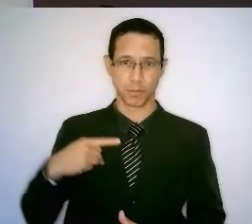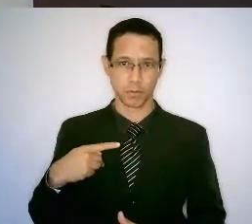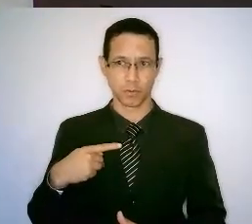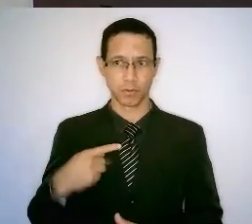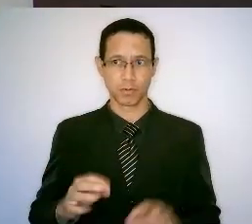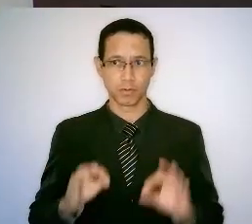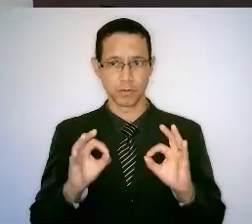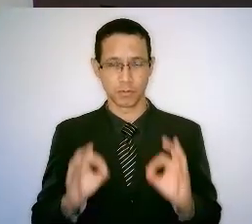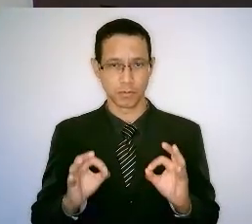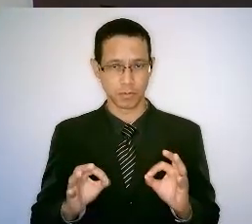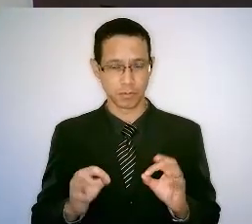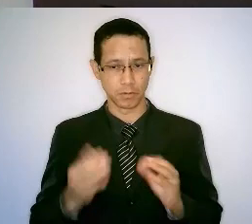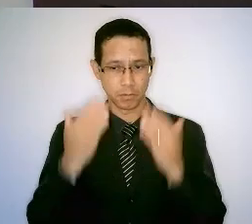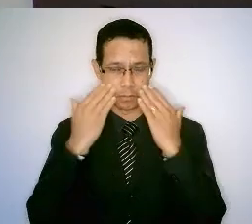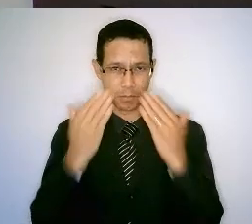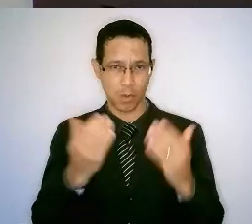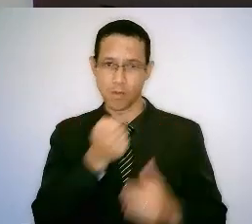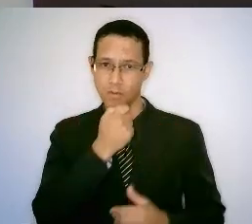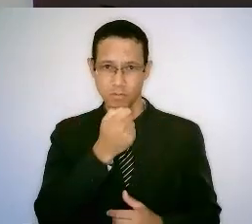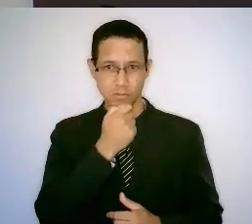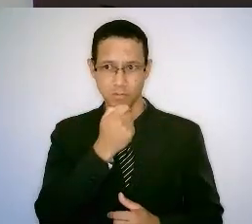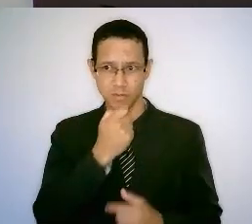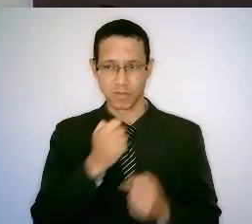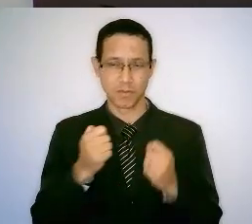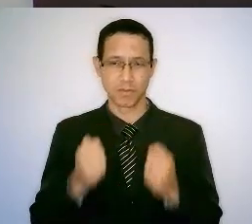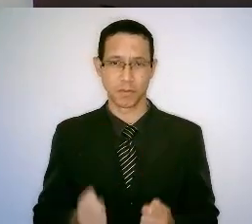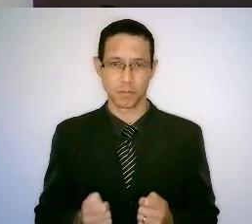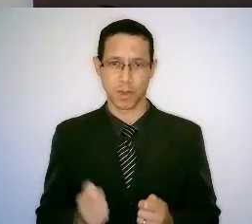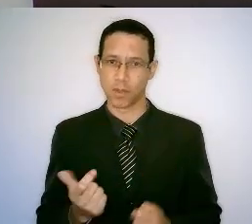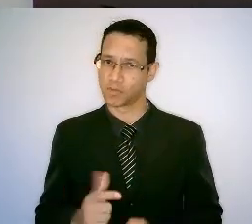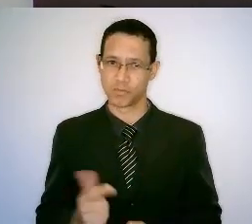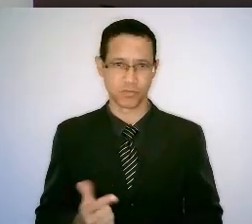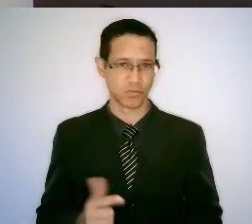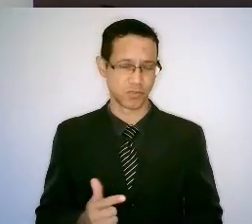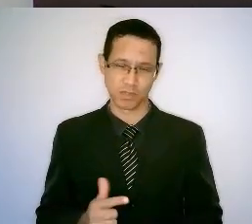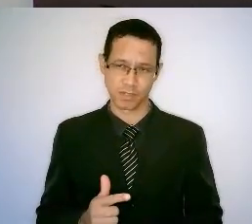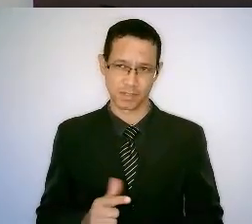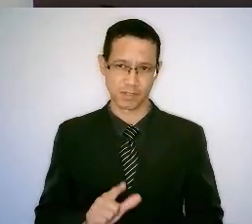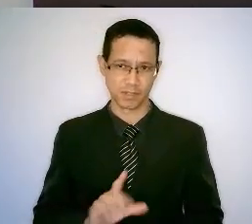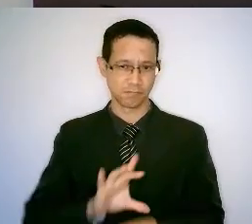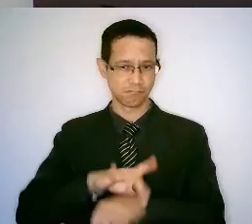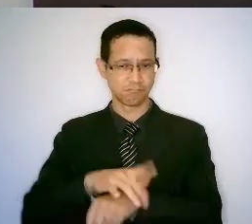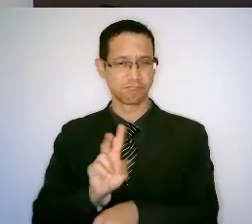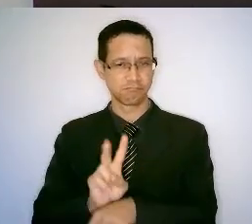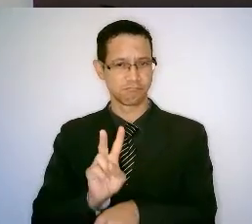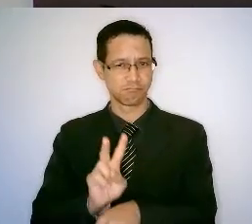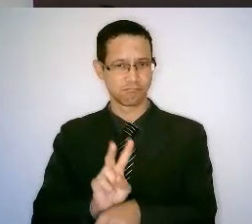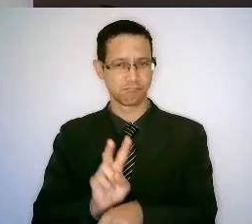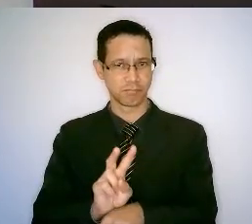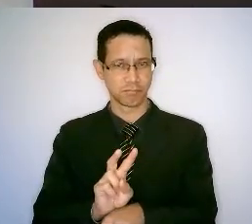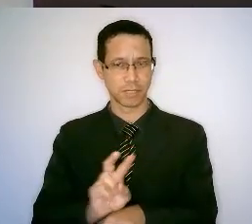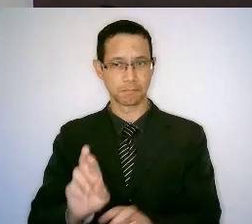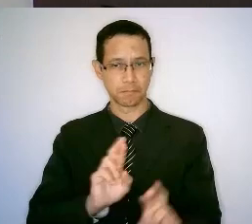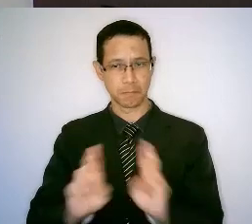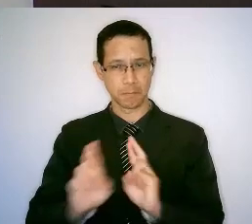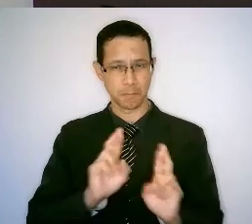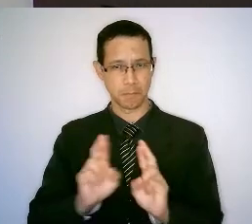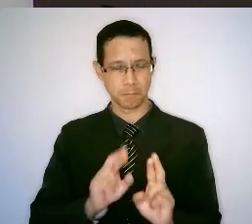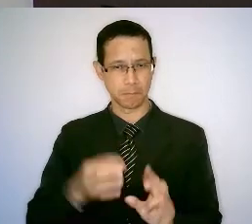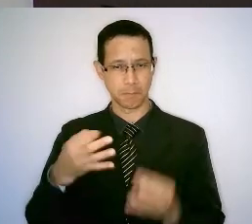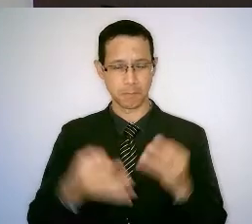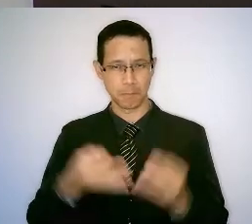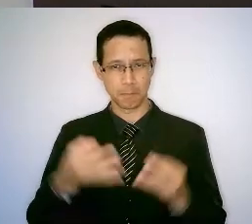não se mostra robusta o suficiente para garantir a resposta que o jurisdicionado precisa e